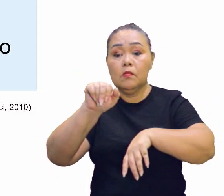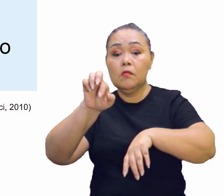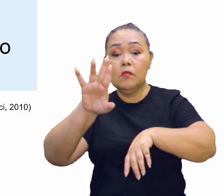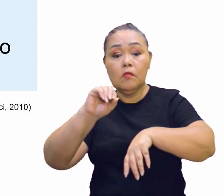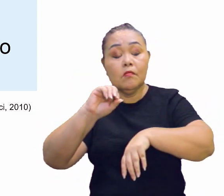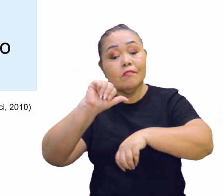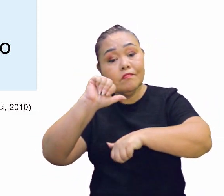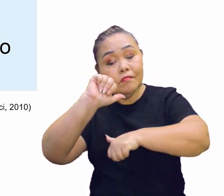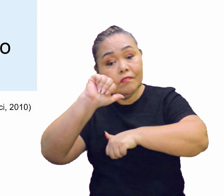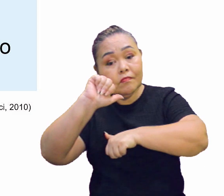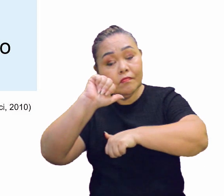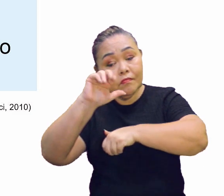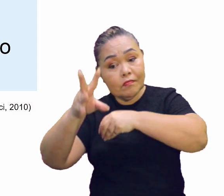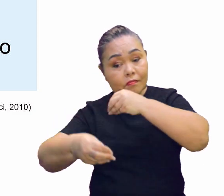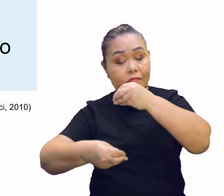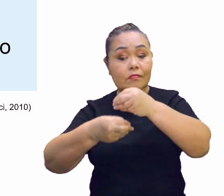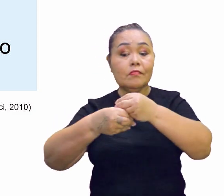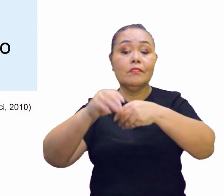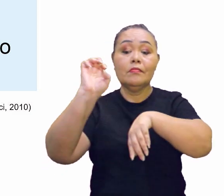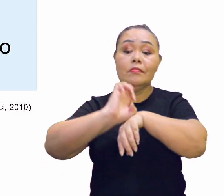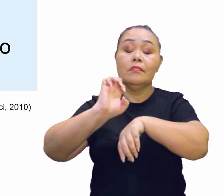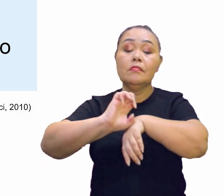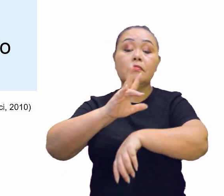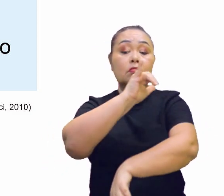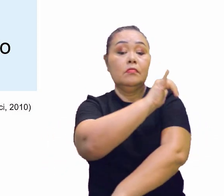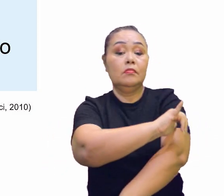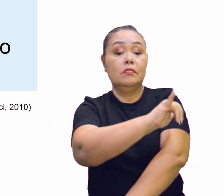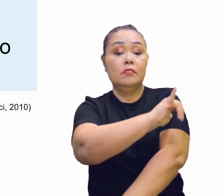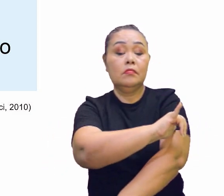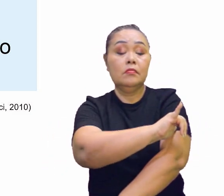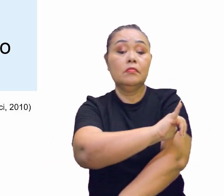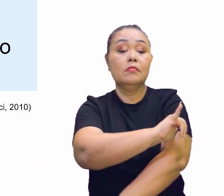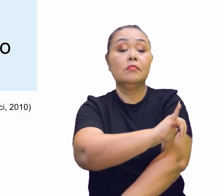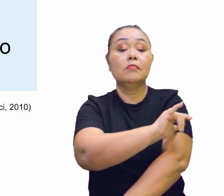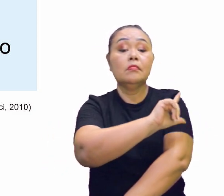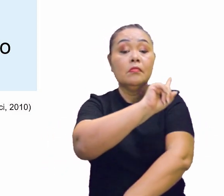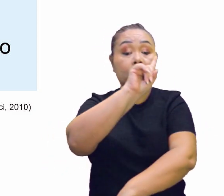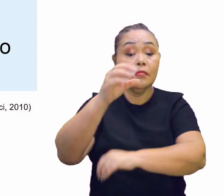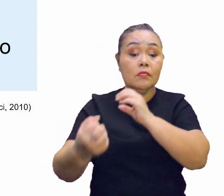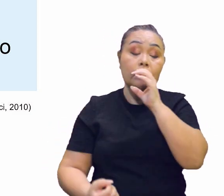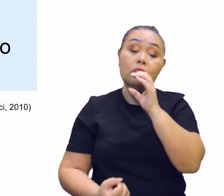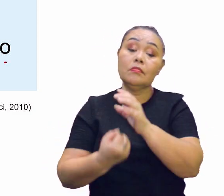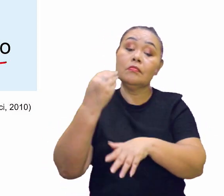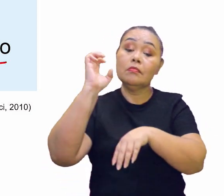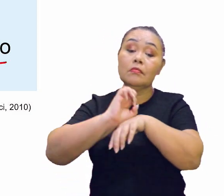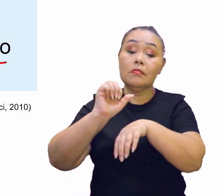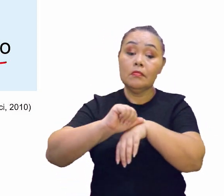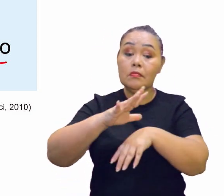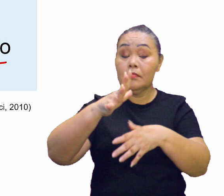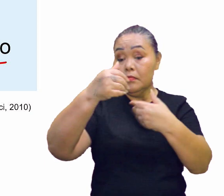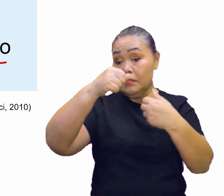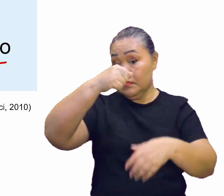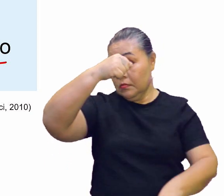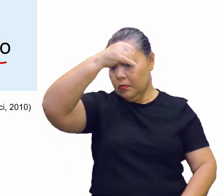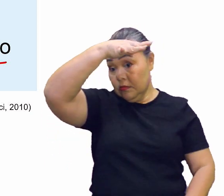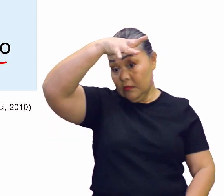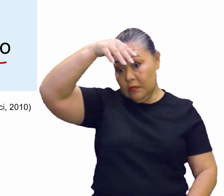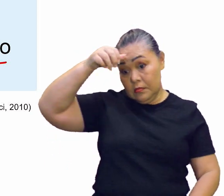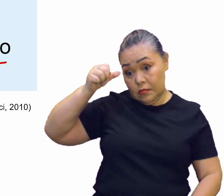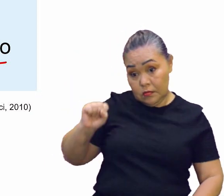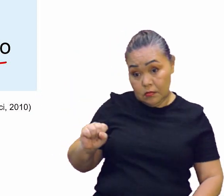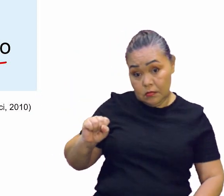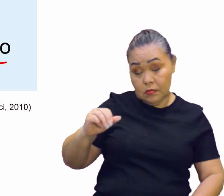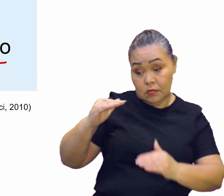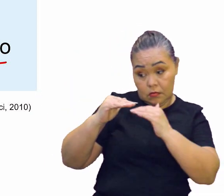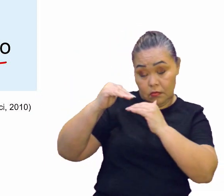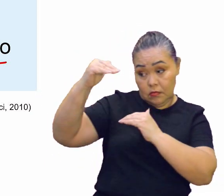e ele foi anexado ao estado do Rio de Janeiro. E a criação do estado do Mato Grosso do Sul, ou seja,